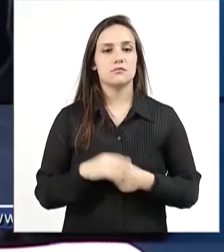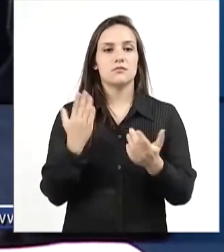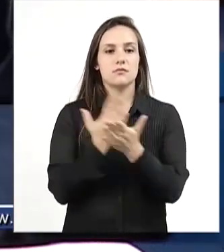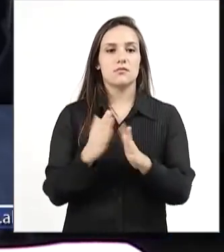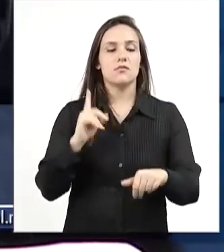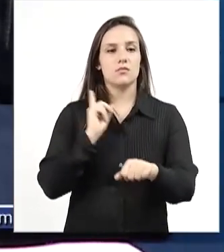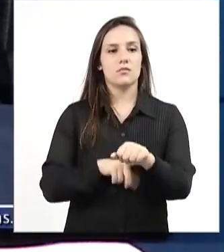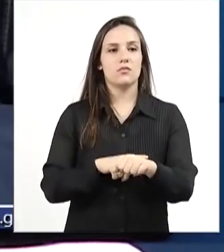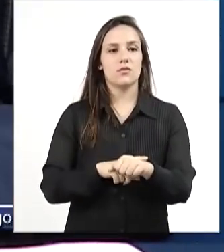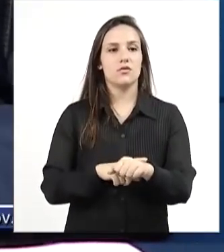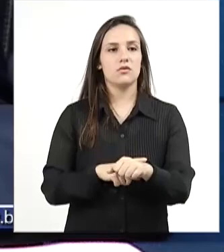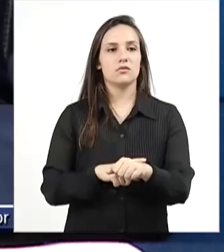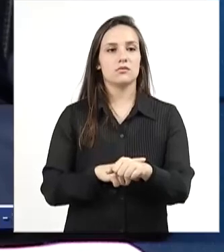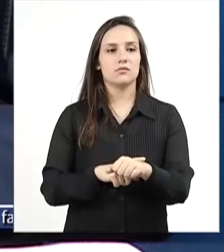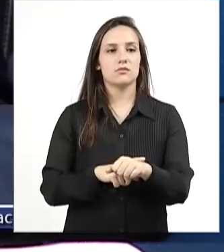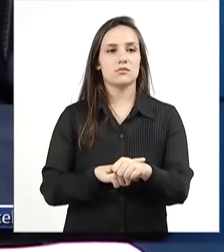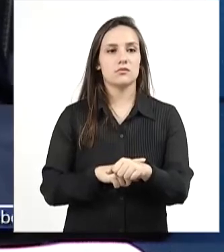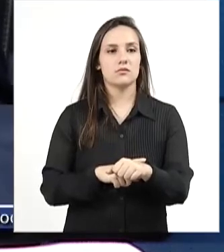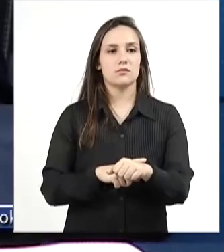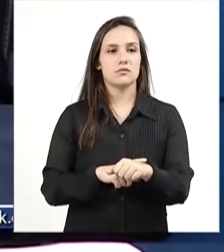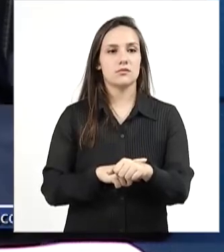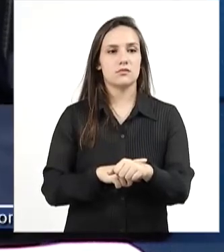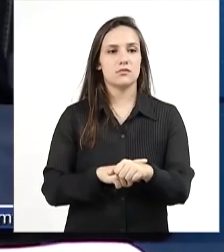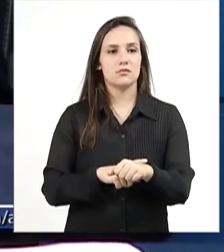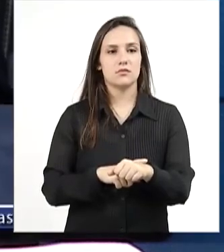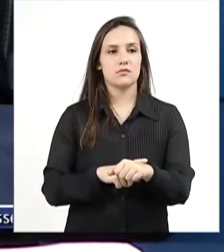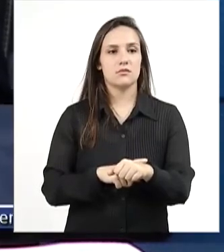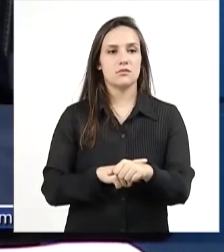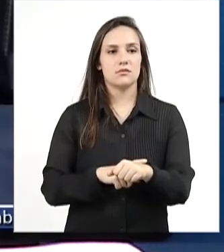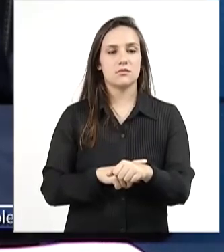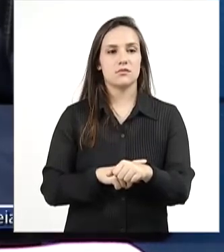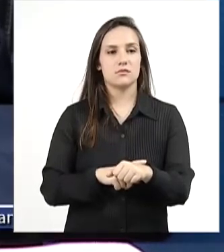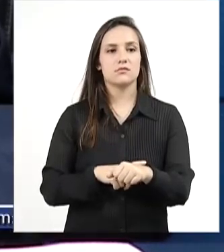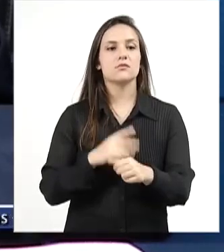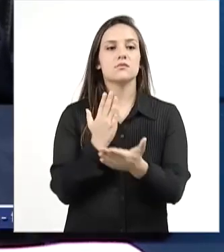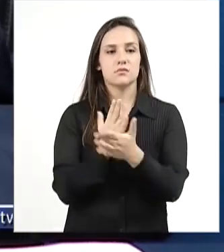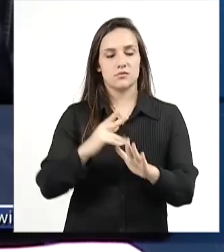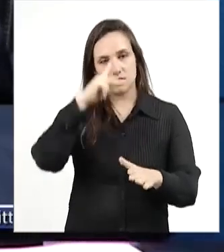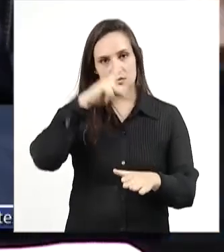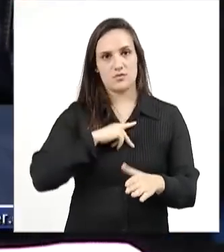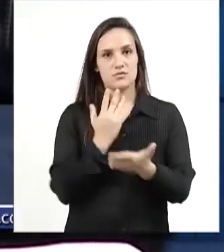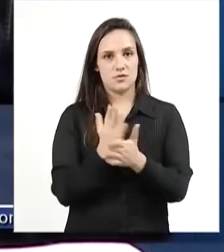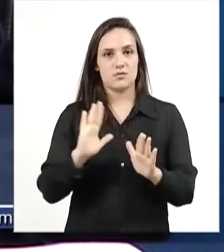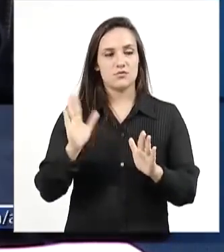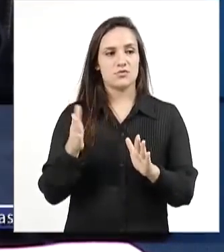Encerrada a ordem do dia, passemos às explicações pessoais. Já encerrado,